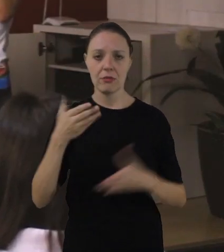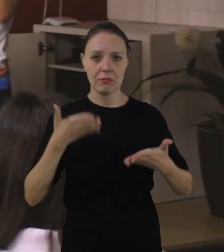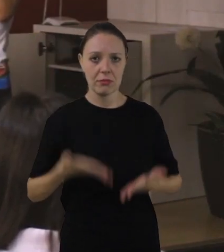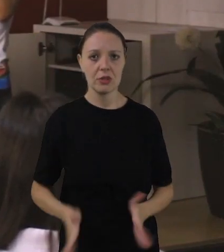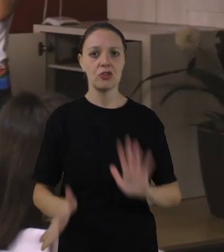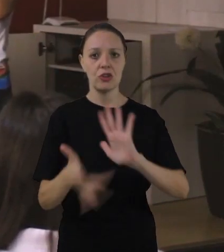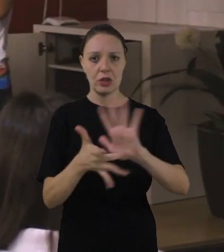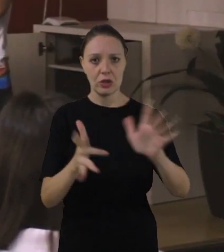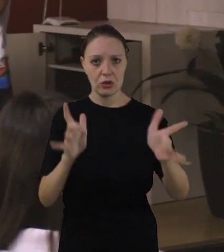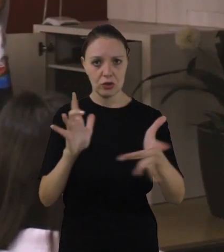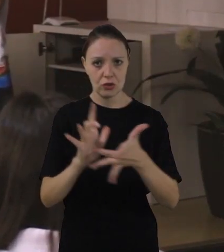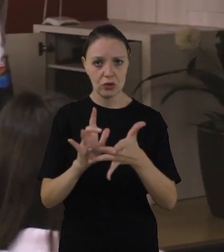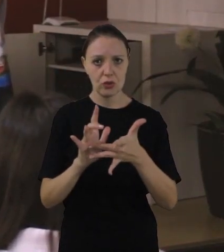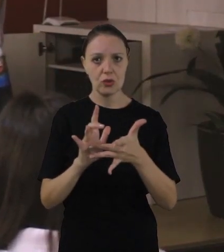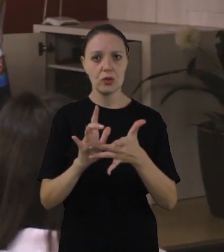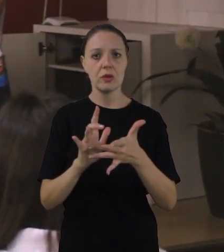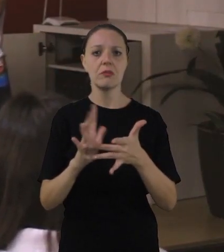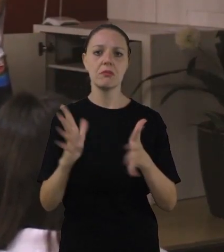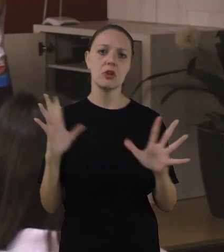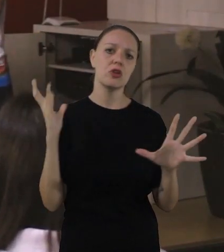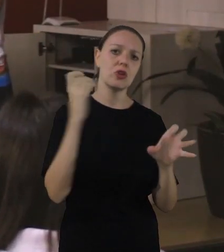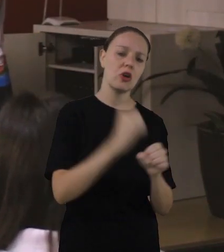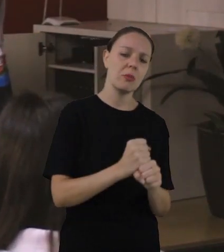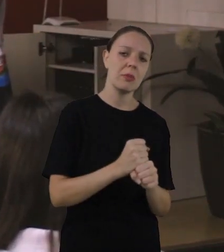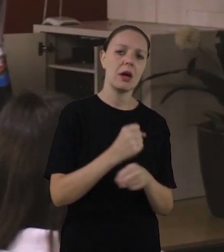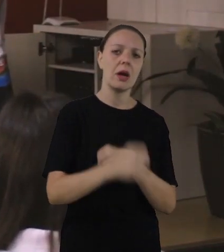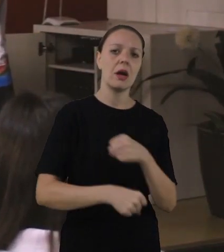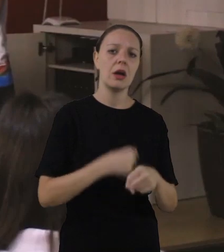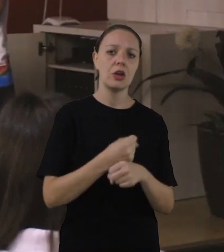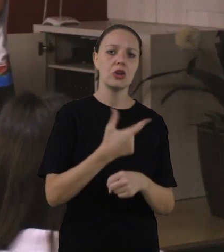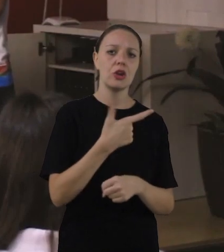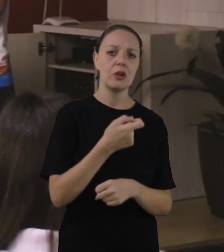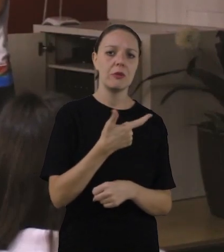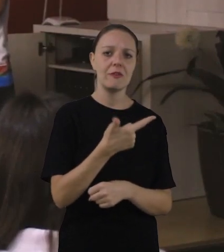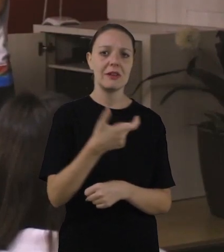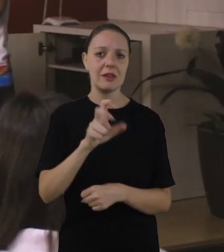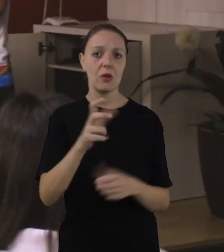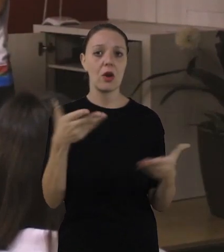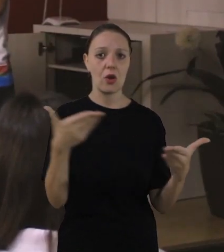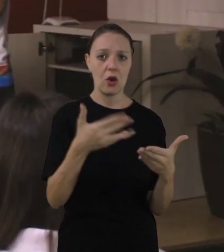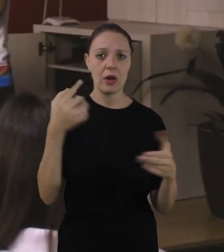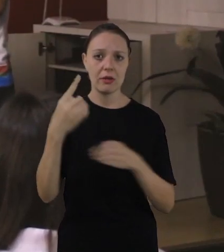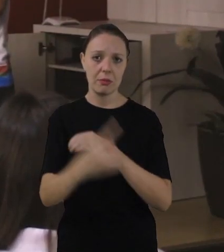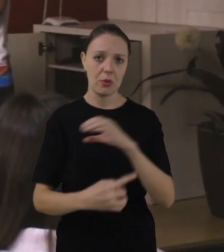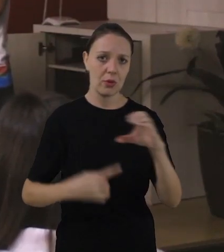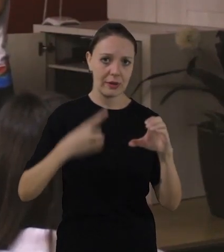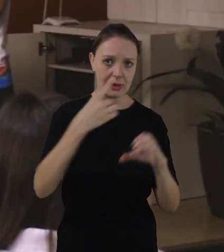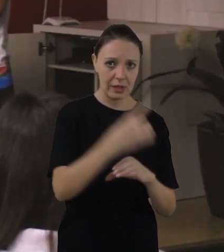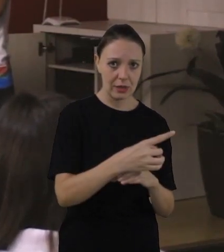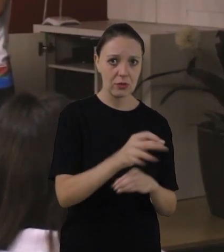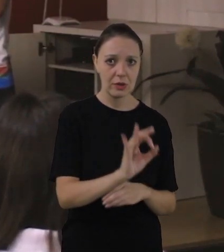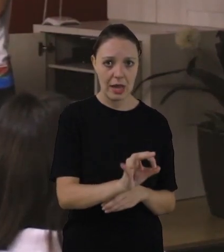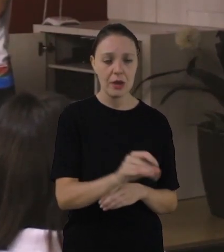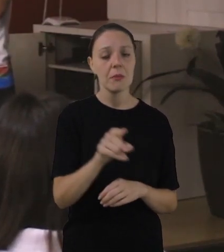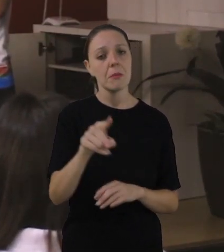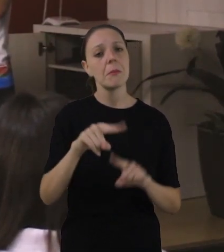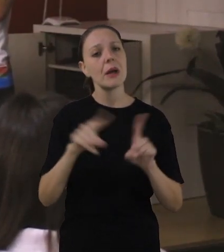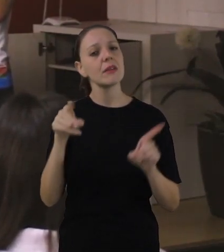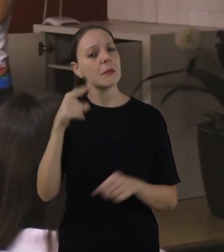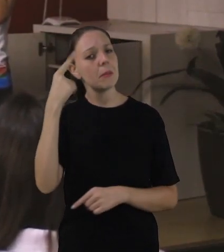Cristo, né? 2025, a gente está em 2025 depois do nascimento de Cristo, né? Mas pense assim,